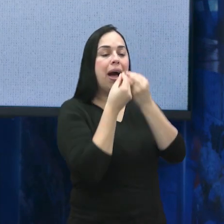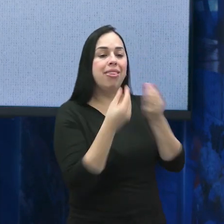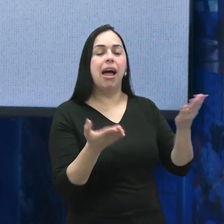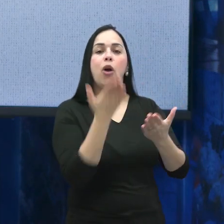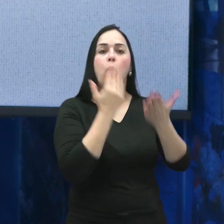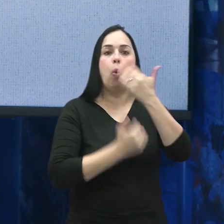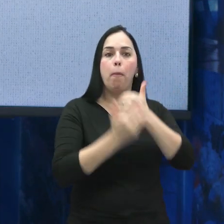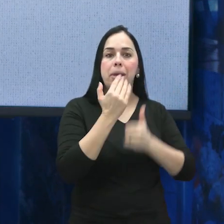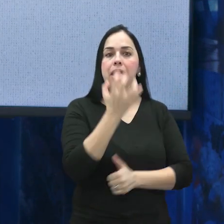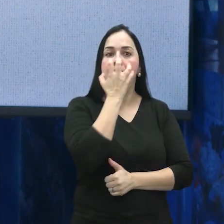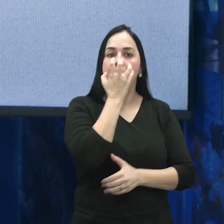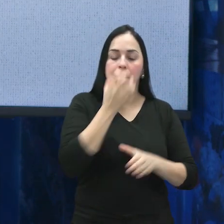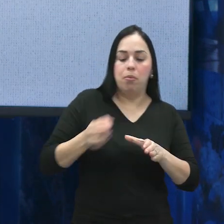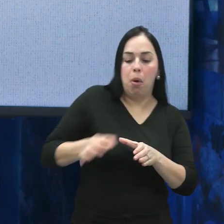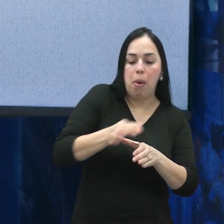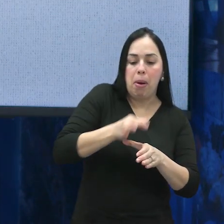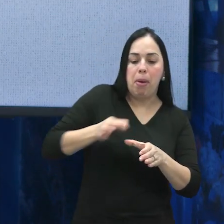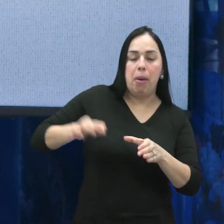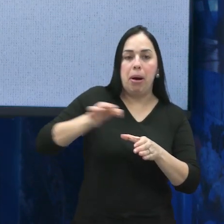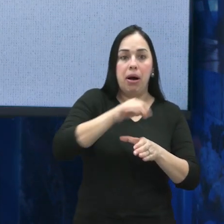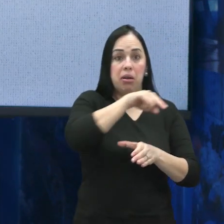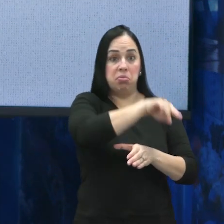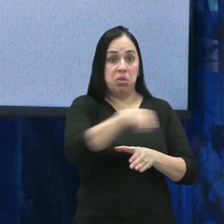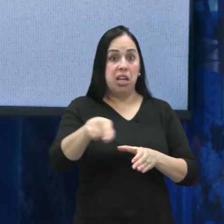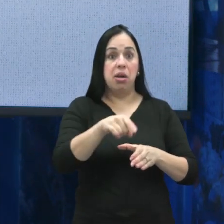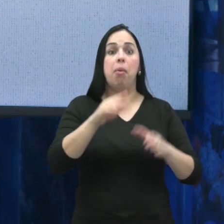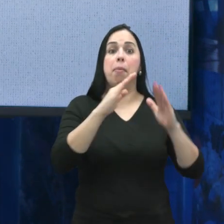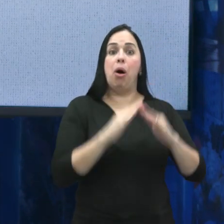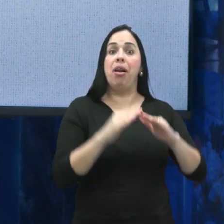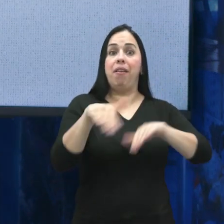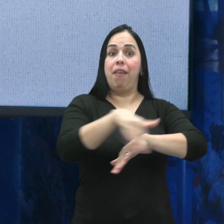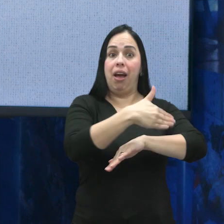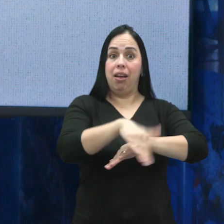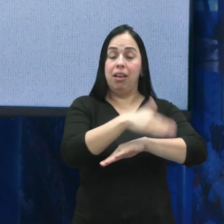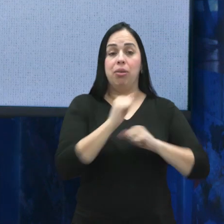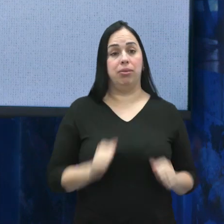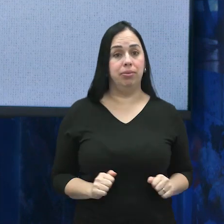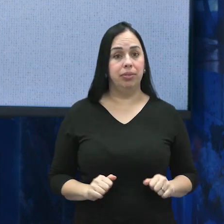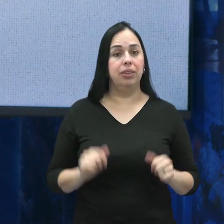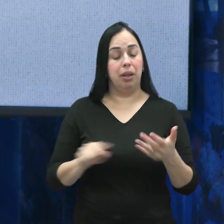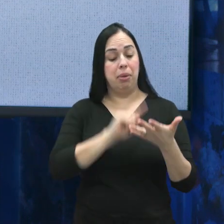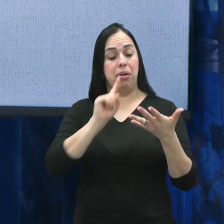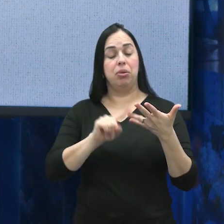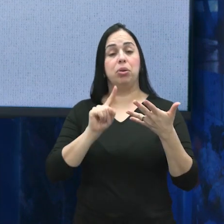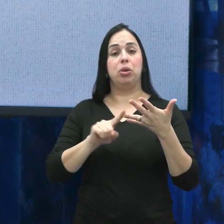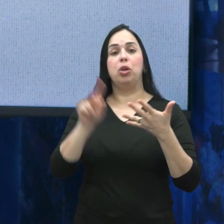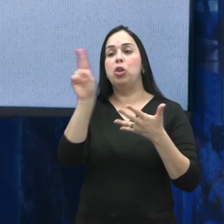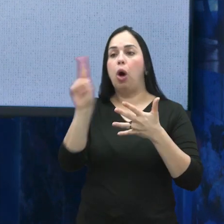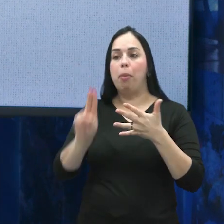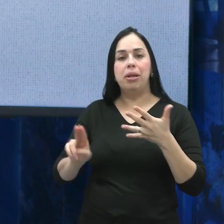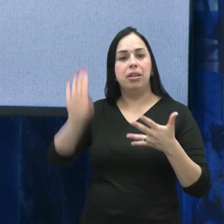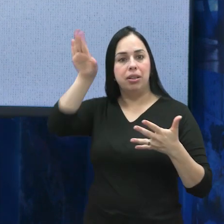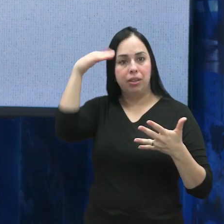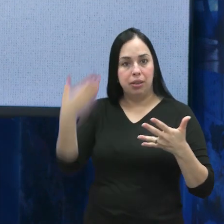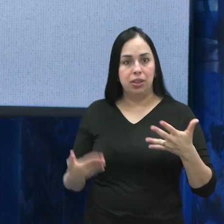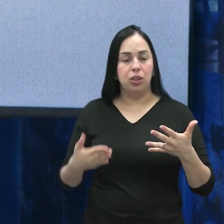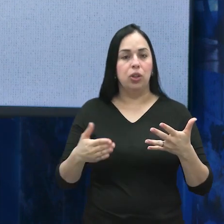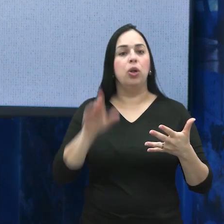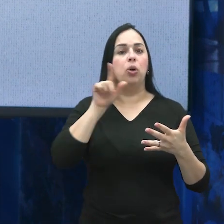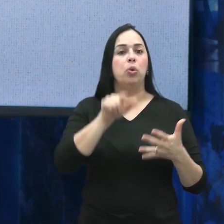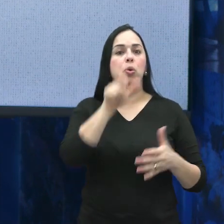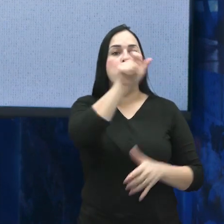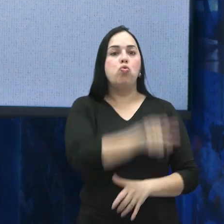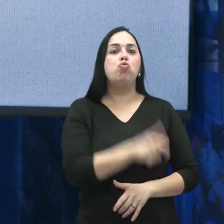de ração para ajudar animais em situação de vulnerabilidade. E o nosso quadro Nomes da Cidade com a história